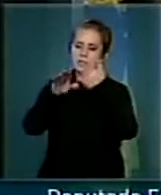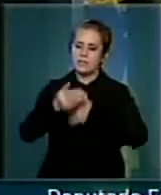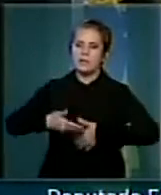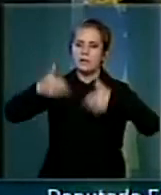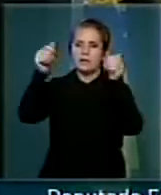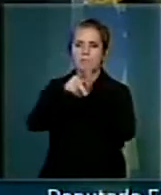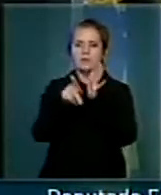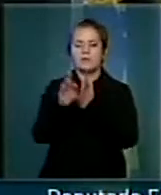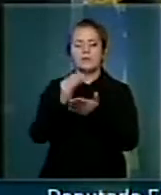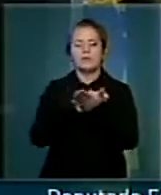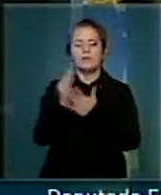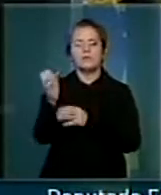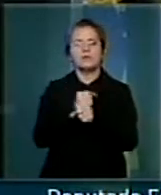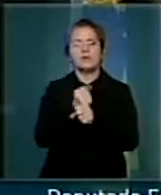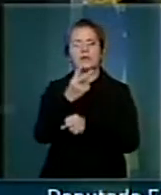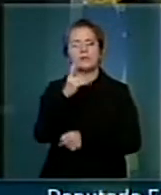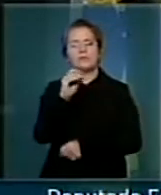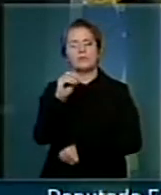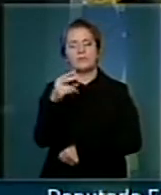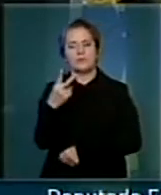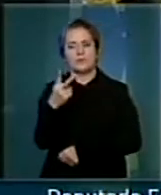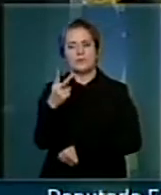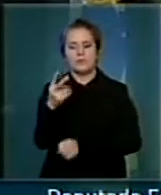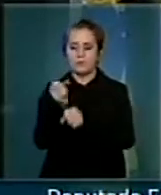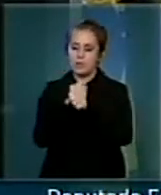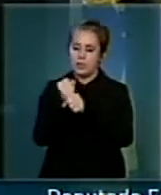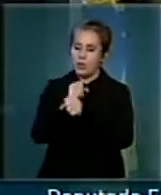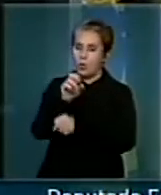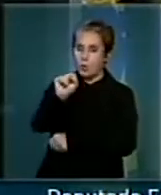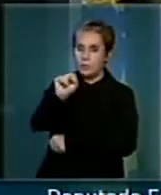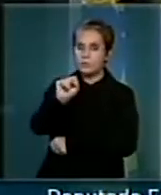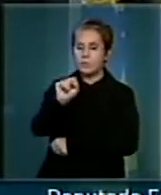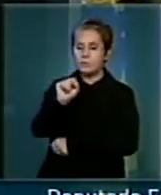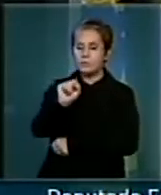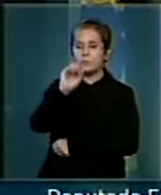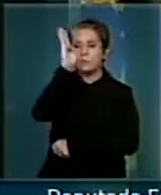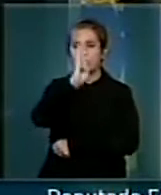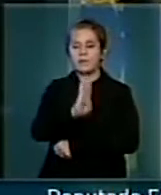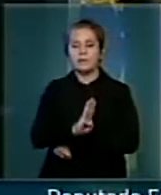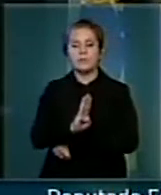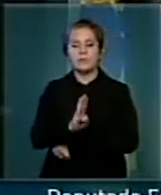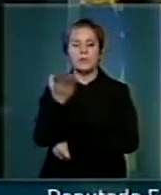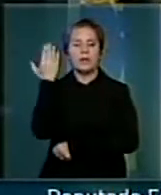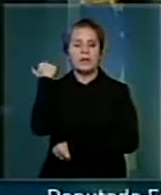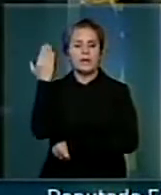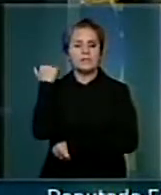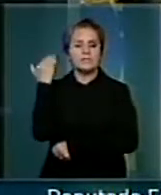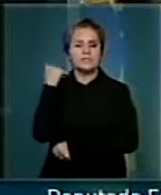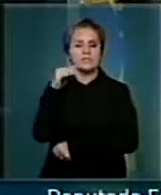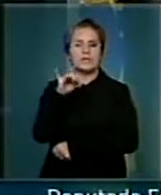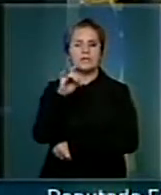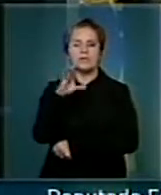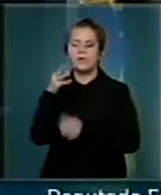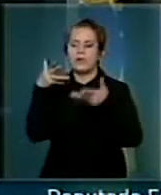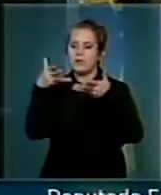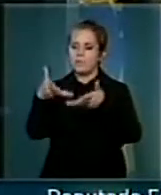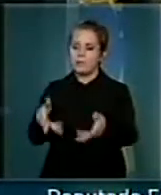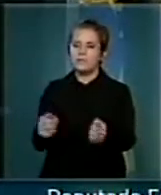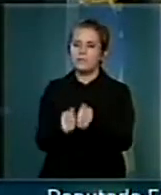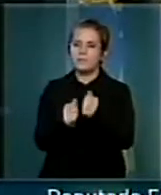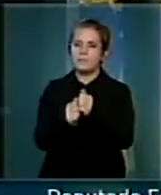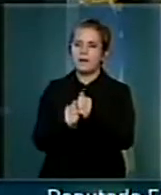a partir de 2002. Em 8 anos, o Brasil deixou de ser um mero coadjuvante no